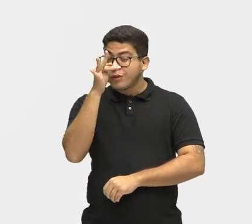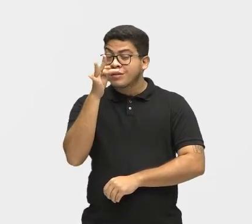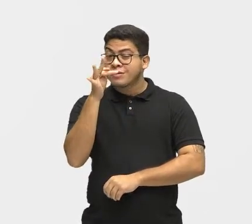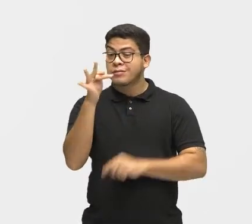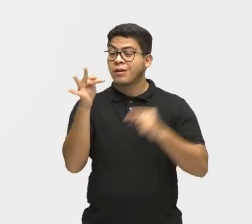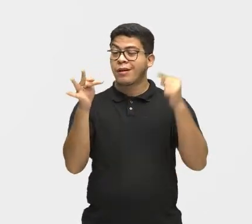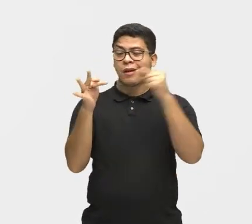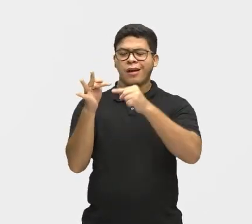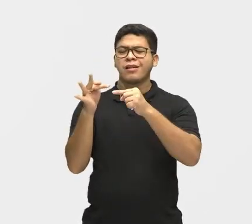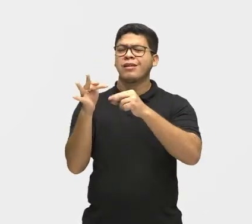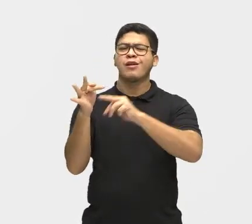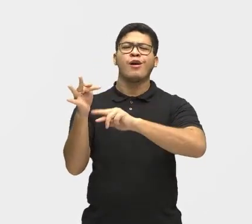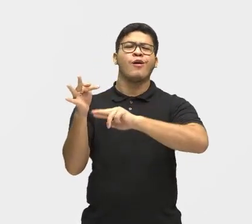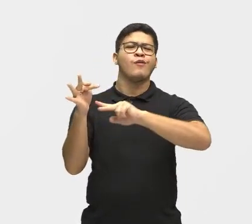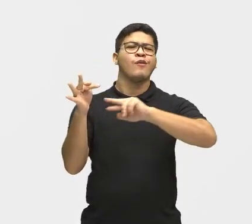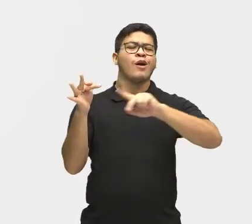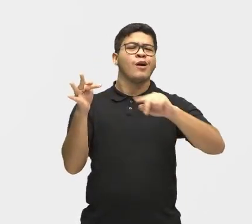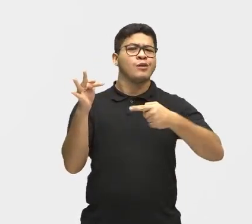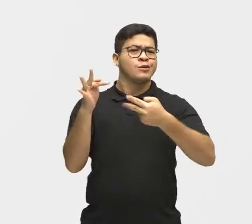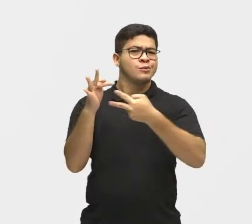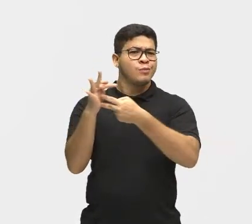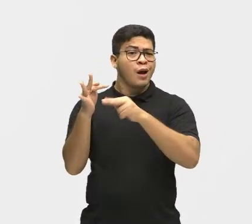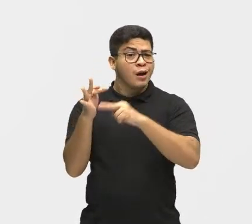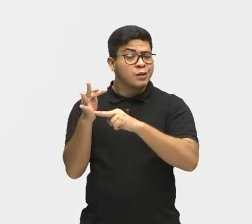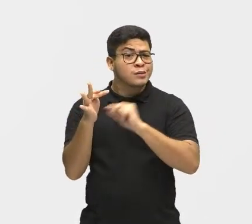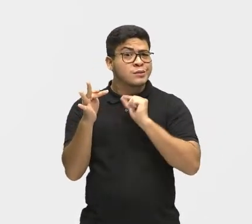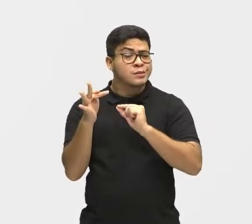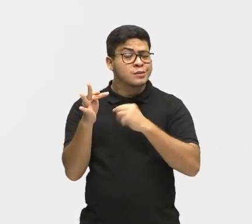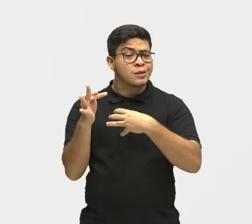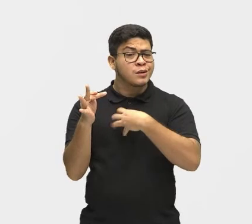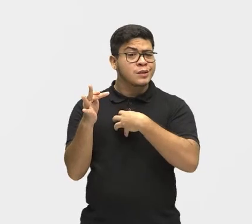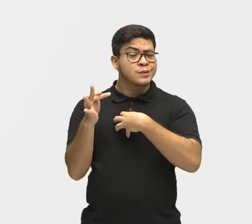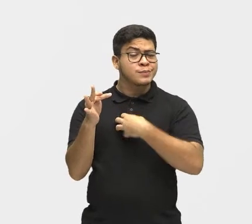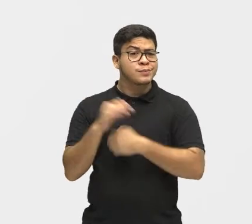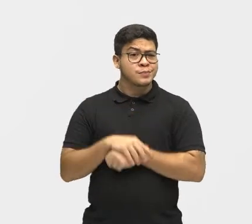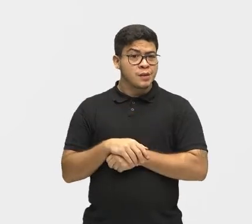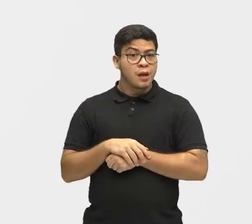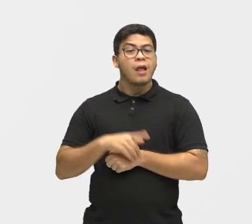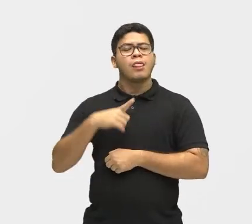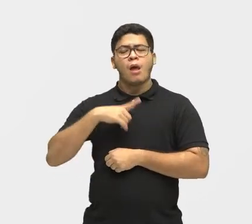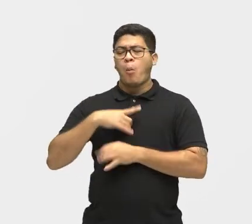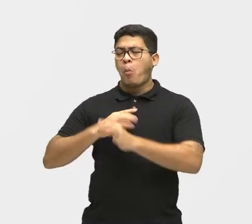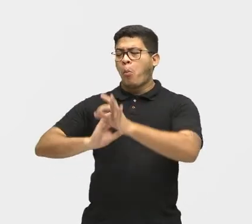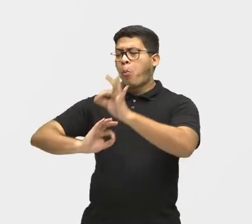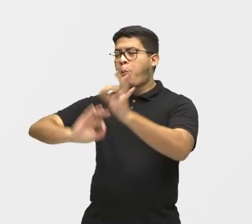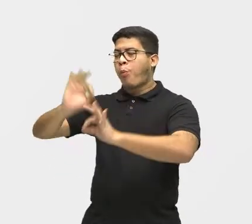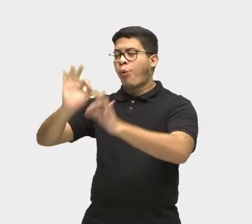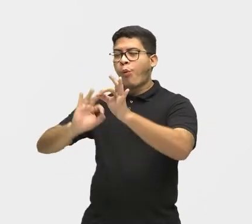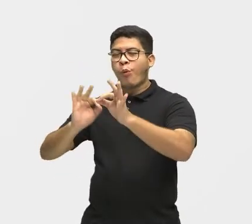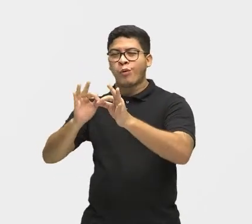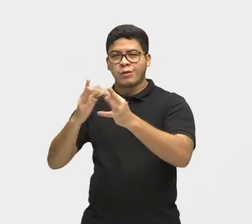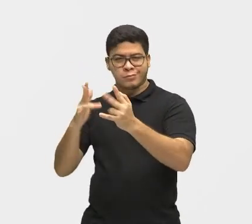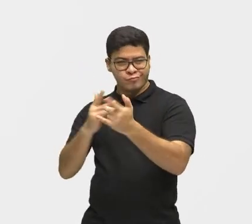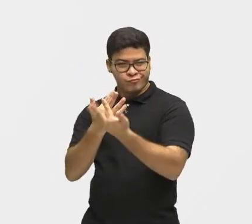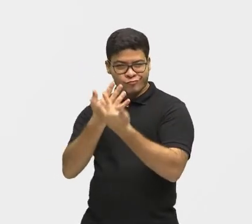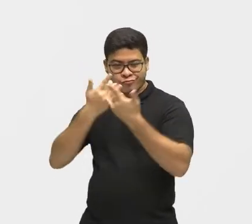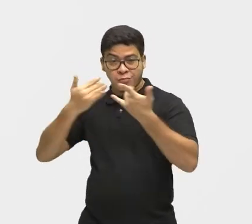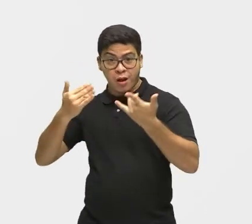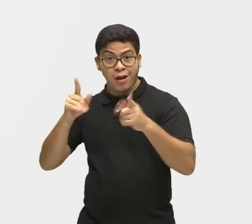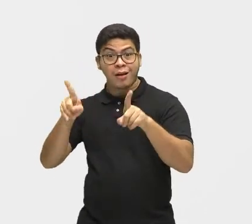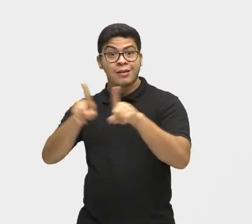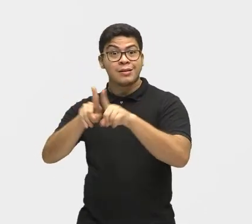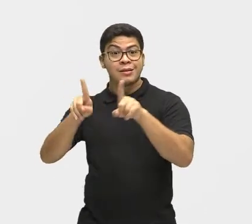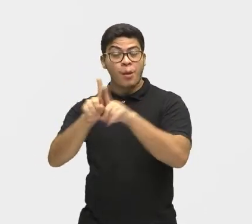têm vários significados na nossa vida, né? Como ornamentação, como proteção